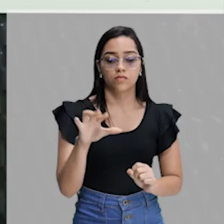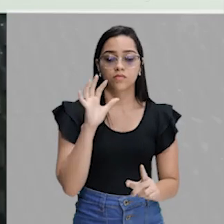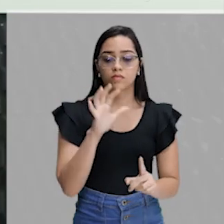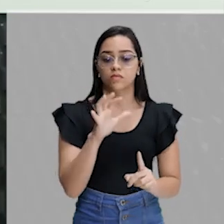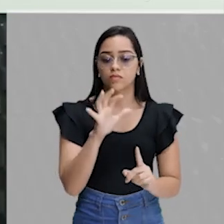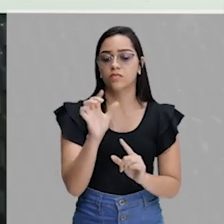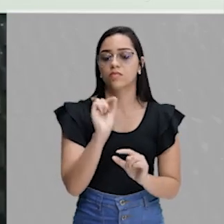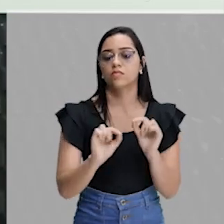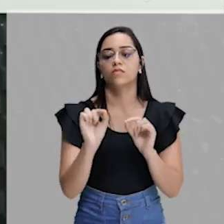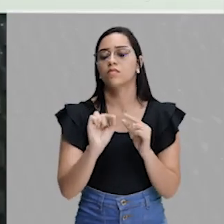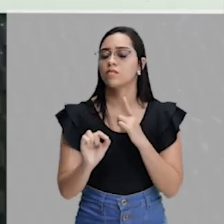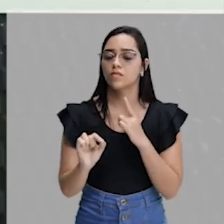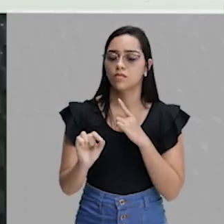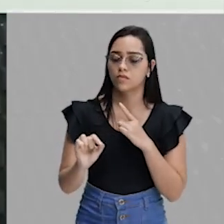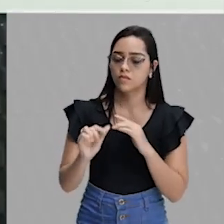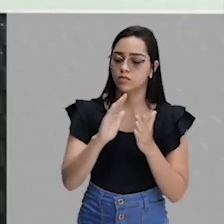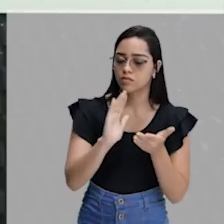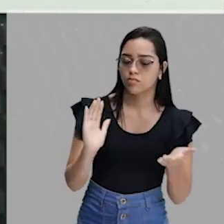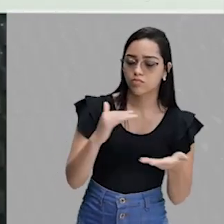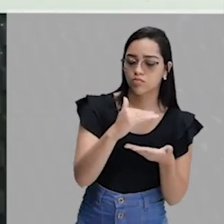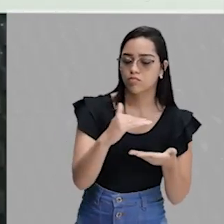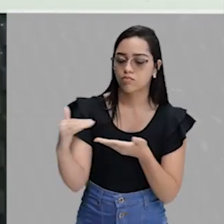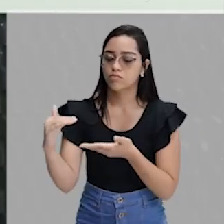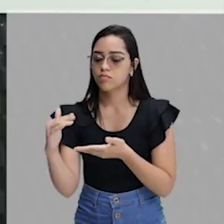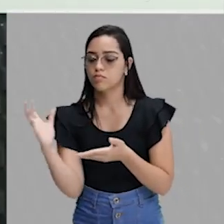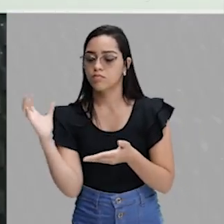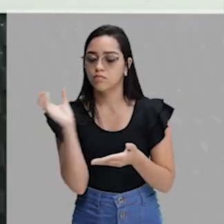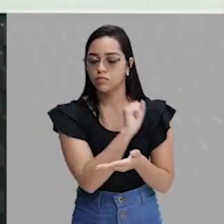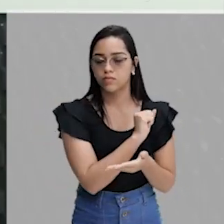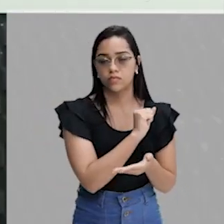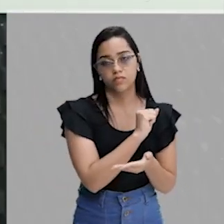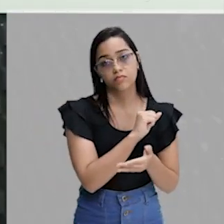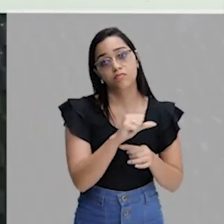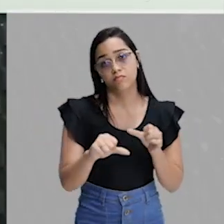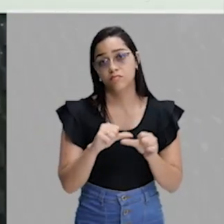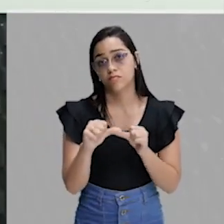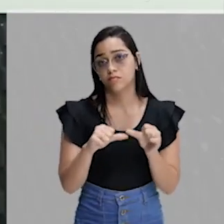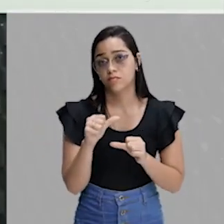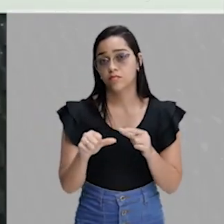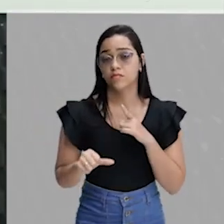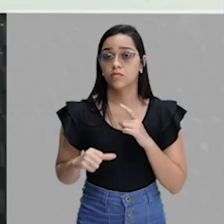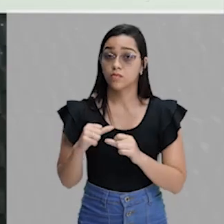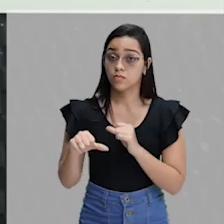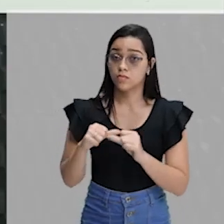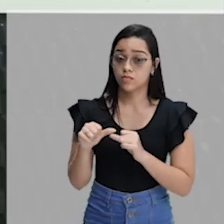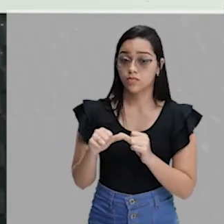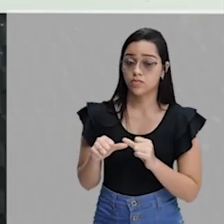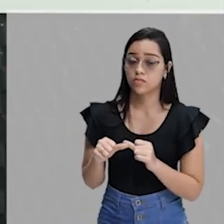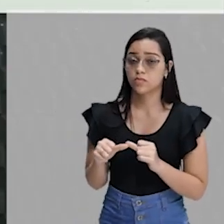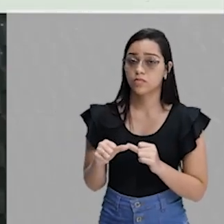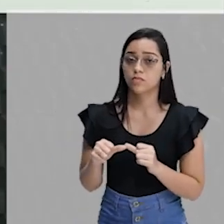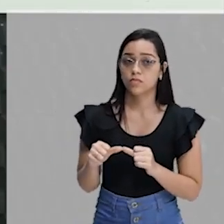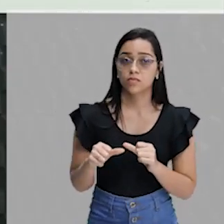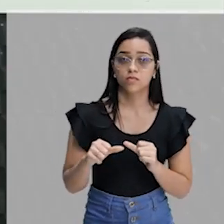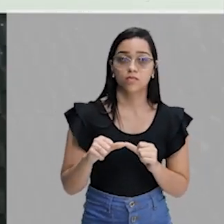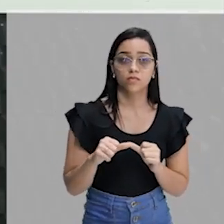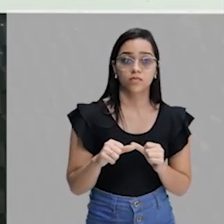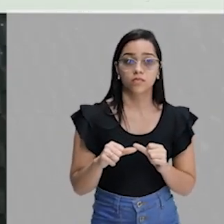que esse corpo ele mude sua velocidade, certo? Mudando a sua velocidade,